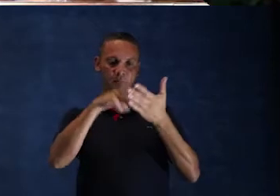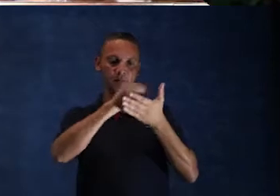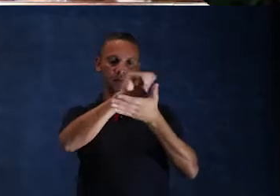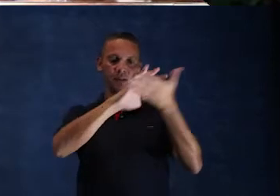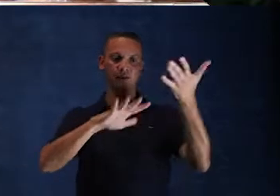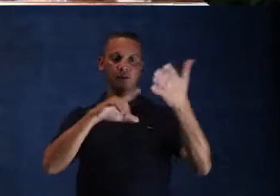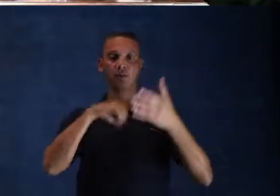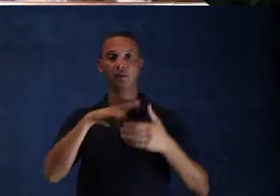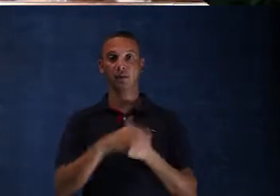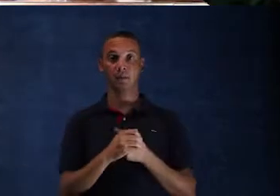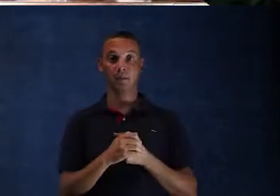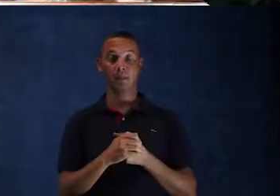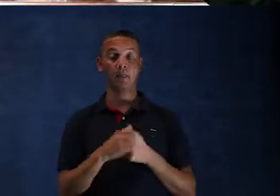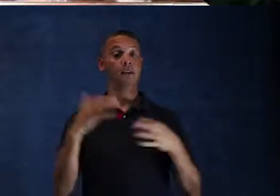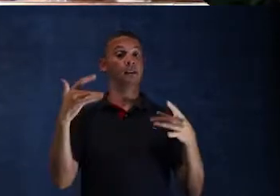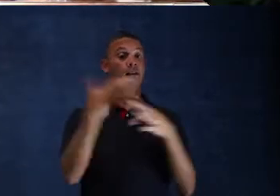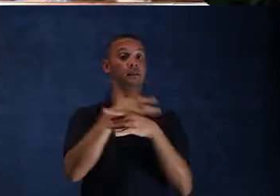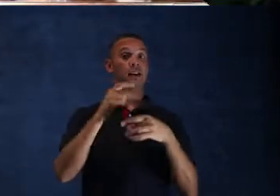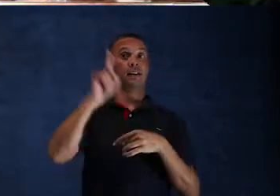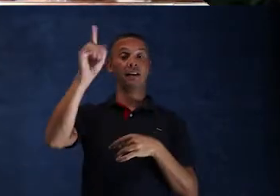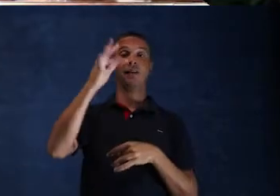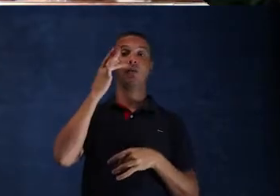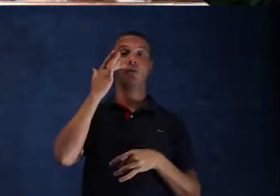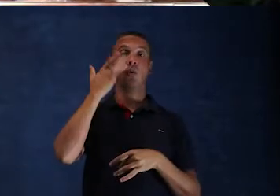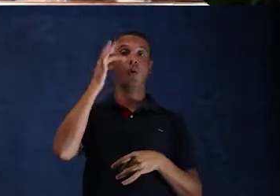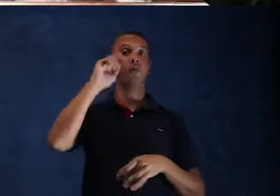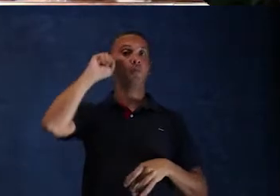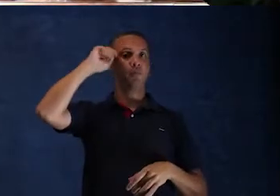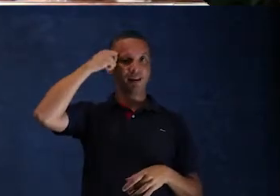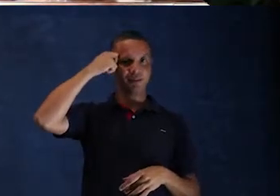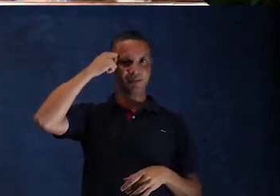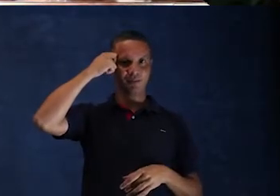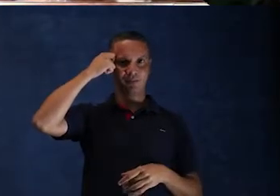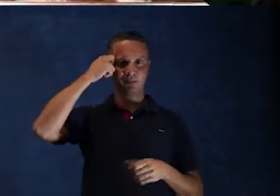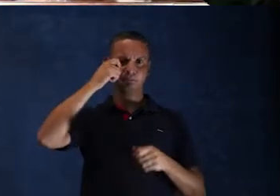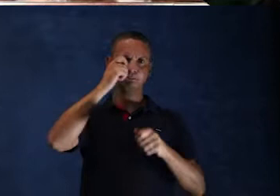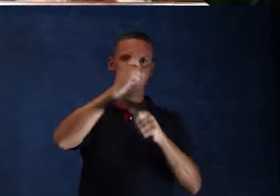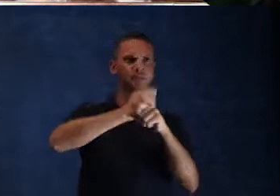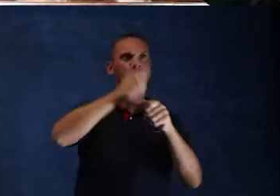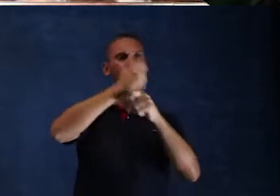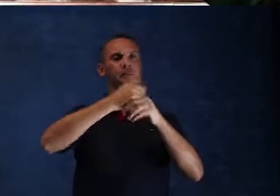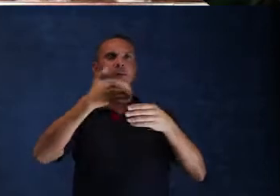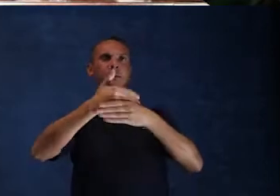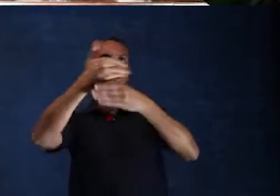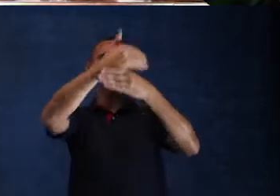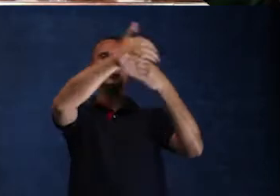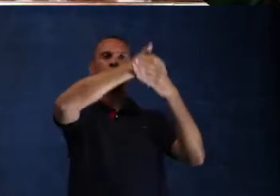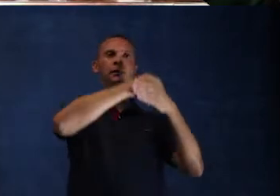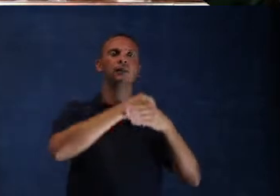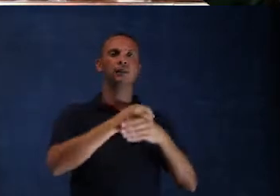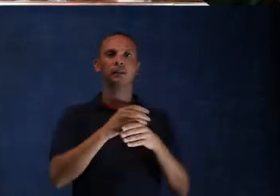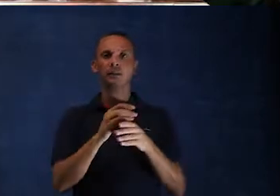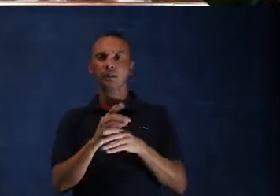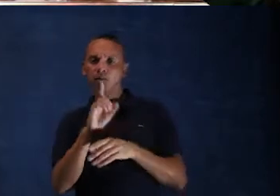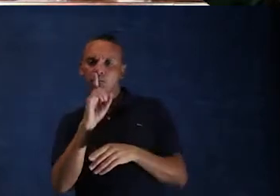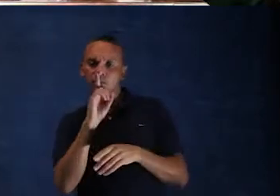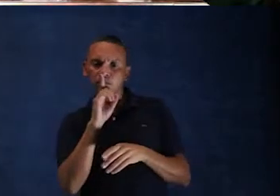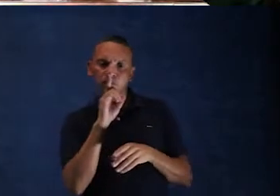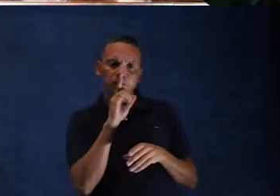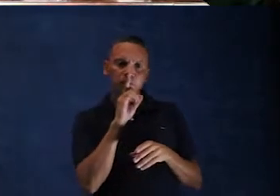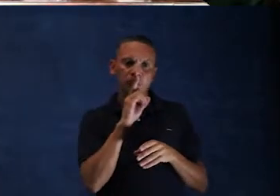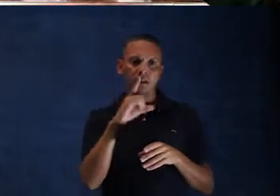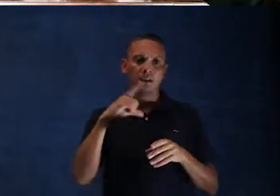escrita. A cidade de Ouro Preto, erguida entre pedra, silêncio e sombra, espelhada entre